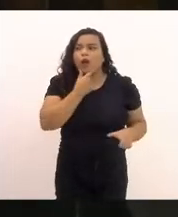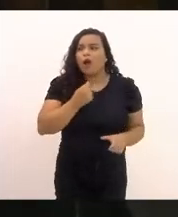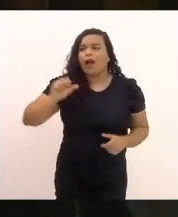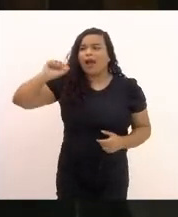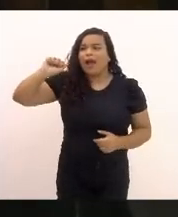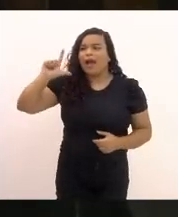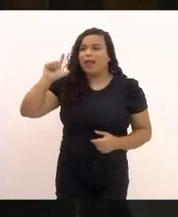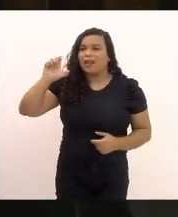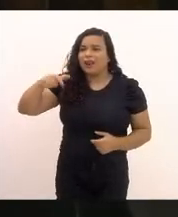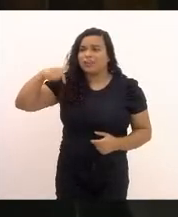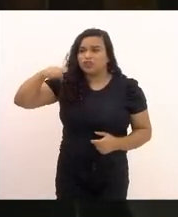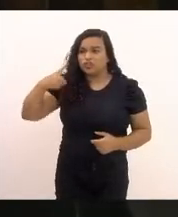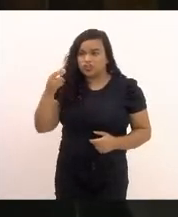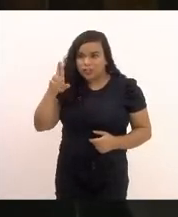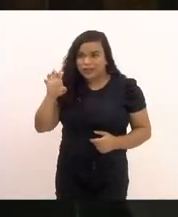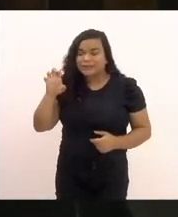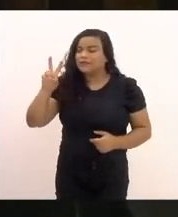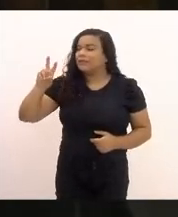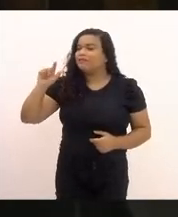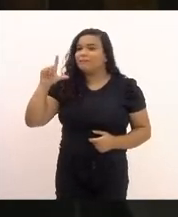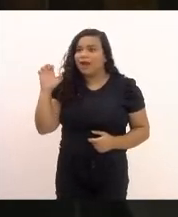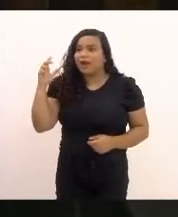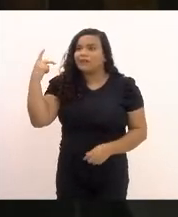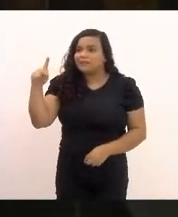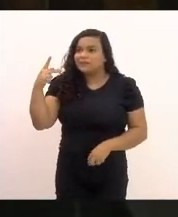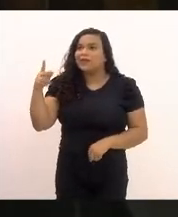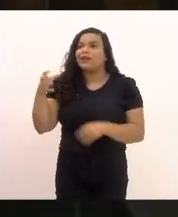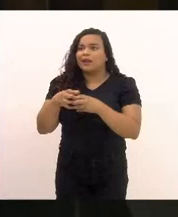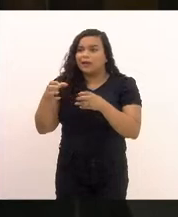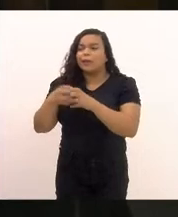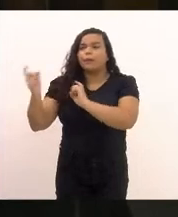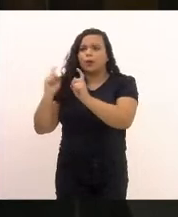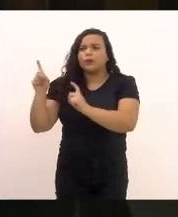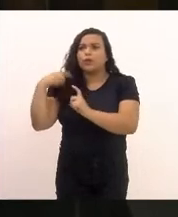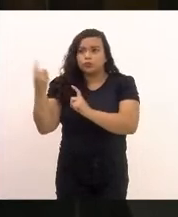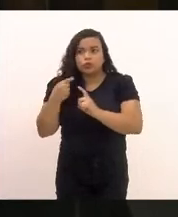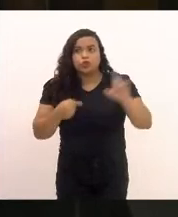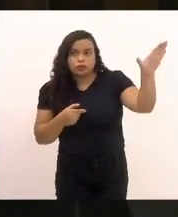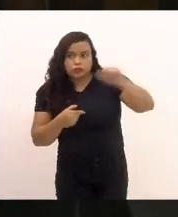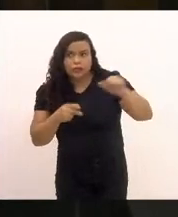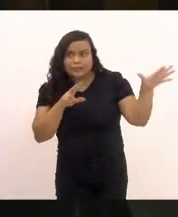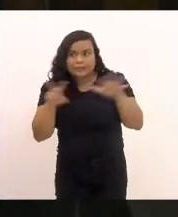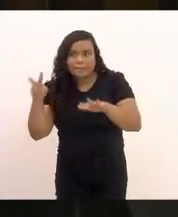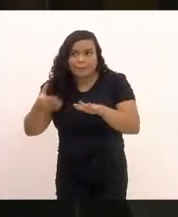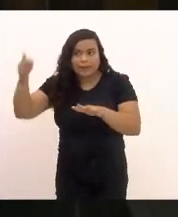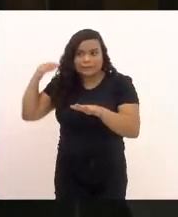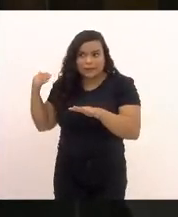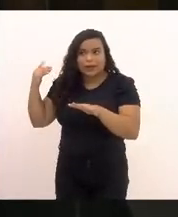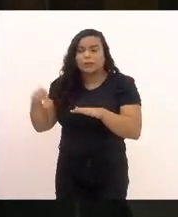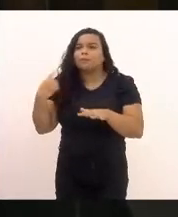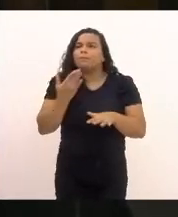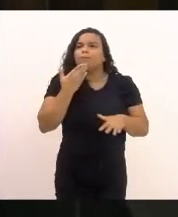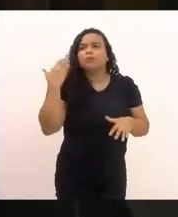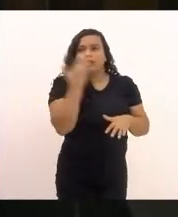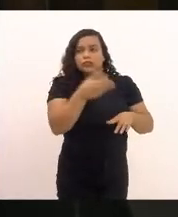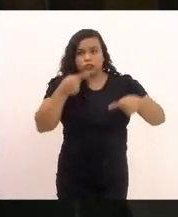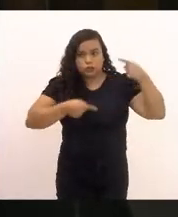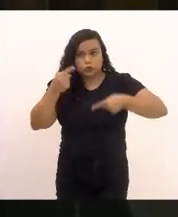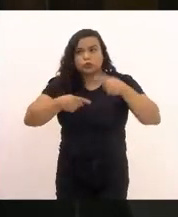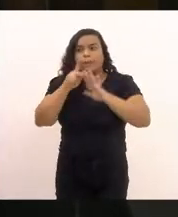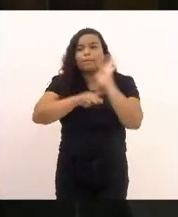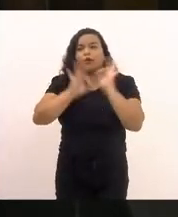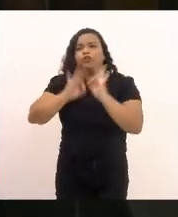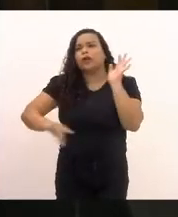Valle, e a sua equipe, uma reunião que nós provocamos na semana passada, quando nós discutimos o nosso projeto de